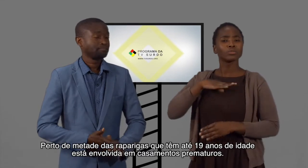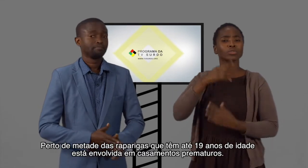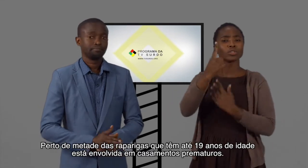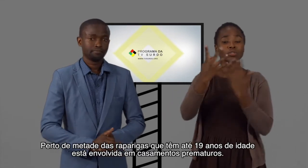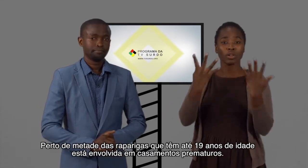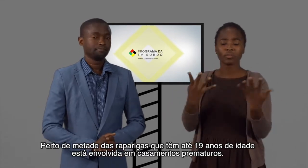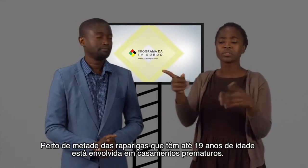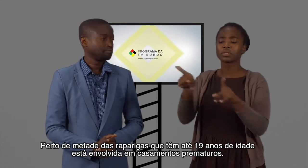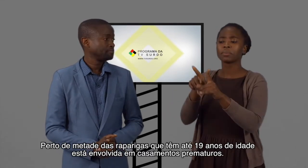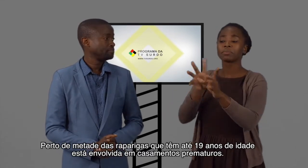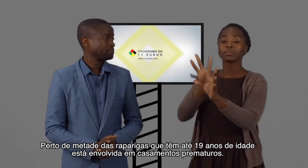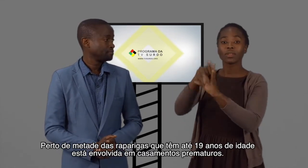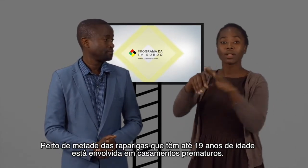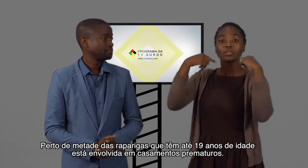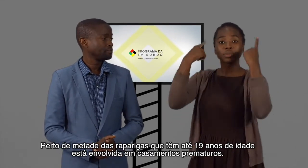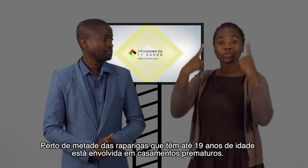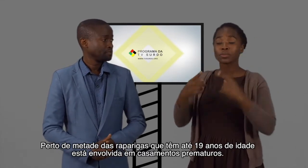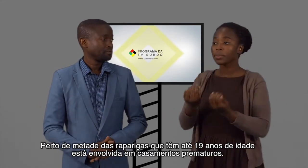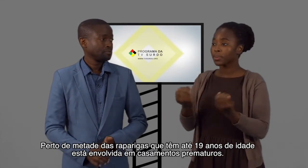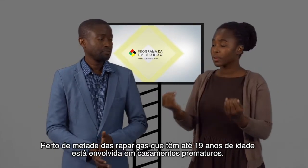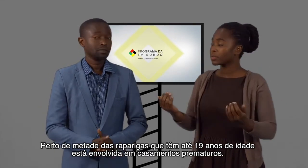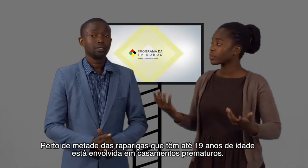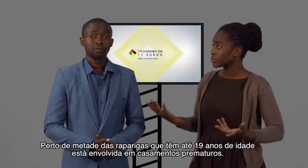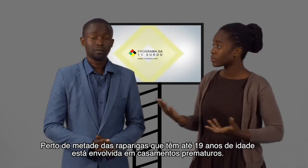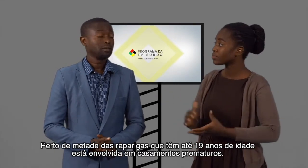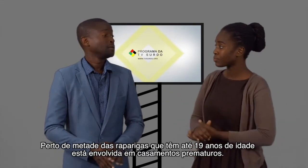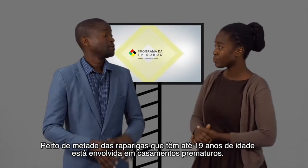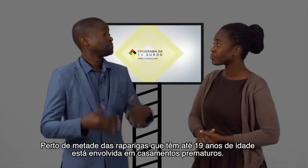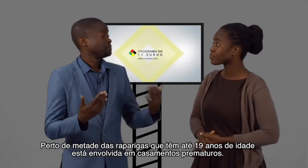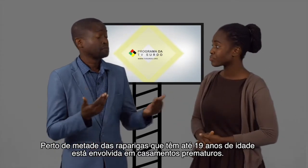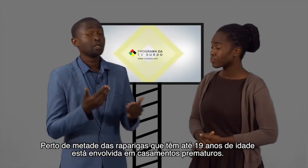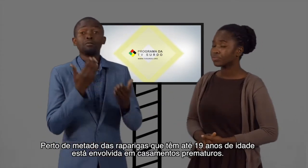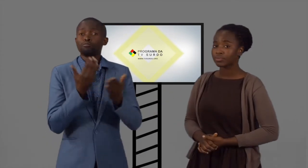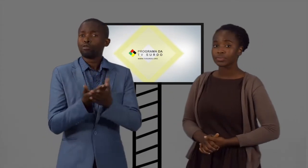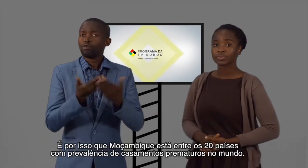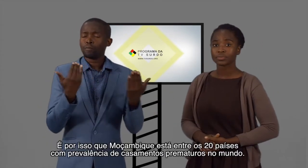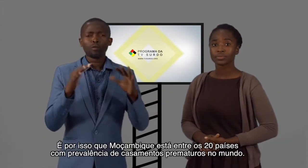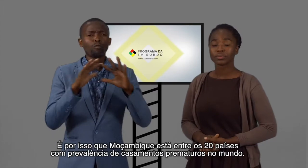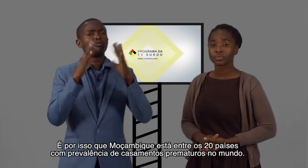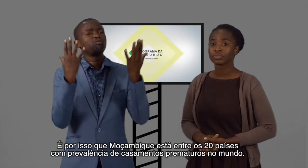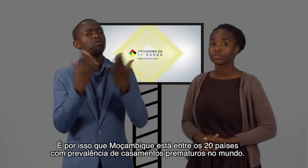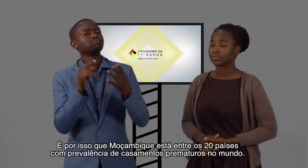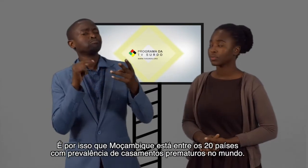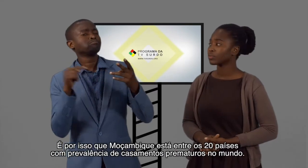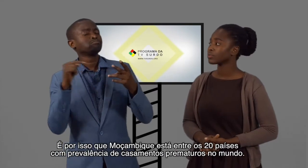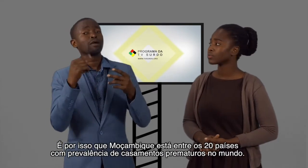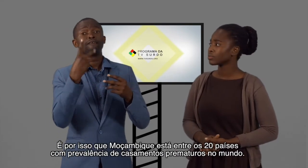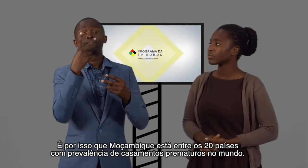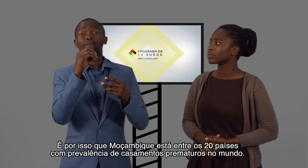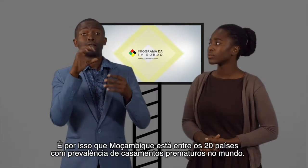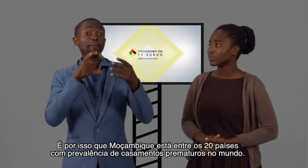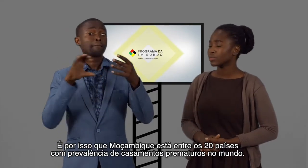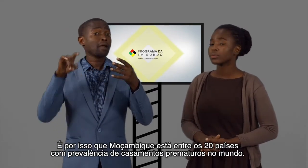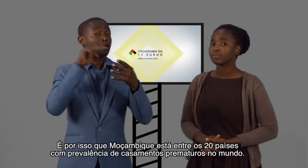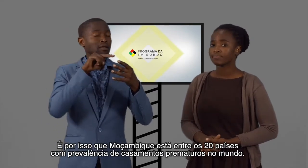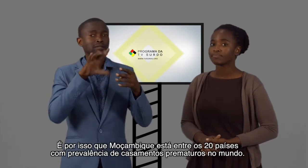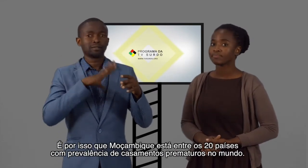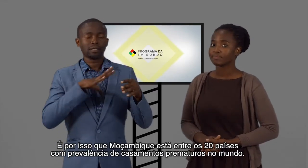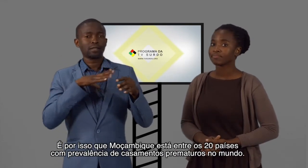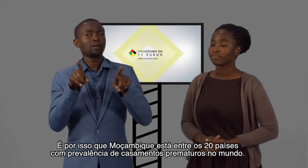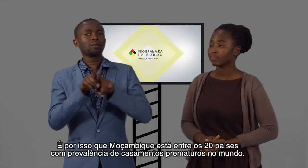têm até 19 anos de idade estão envolvidas em casamentos prematuros. É por isso que Moçambique